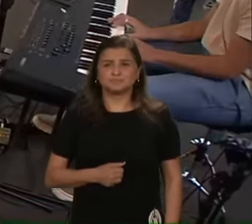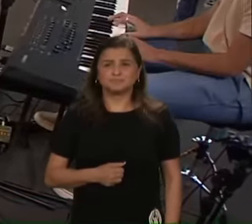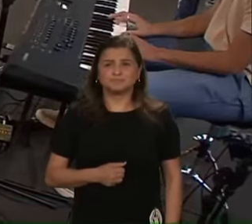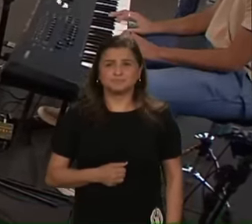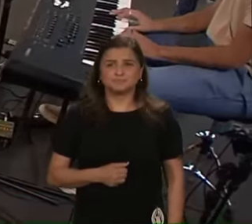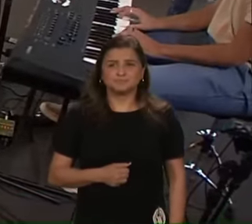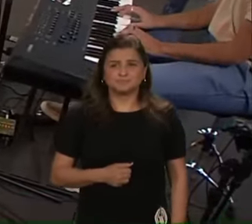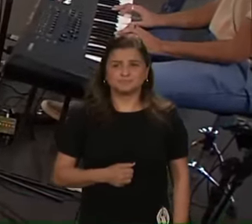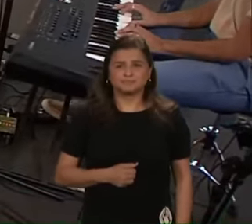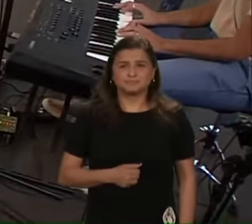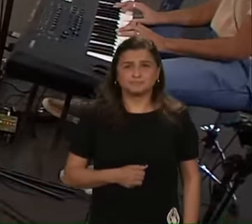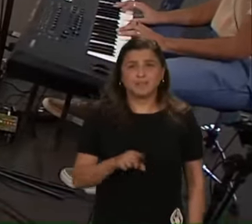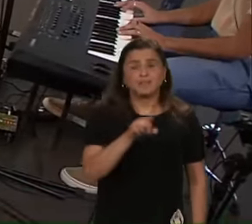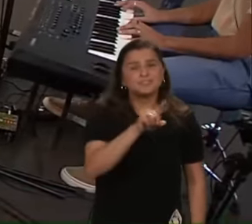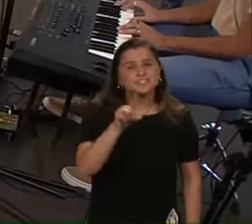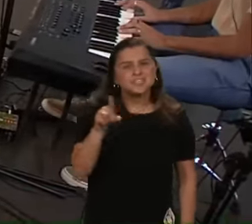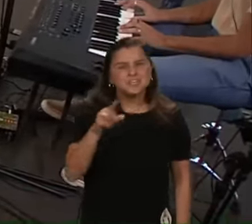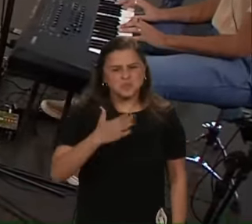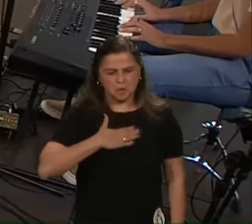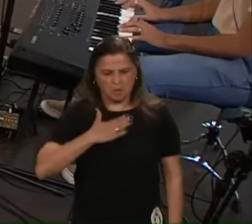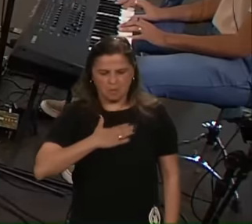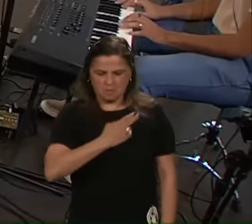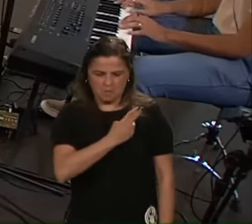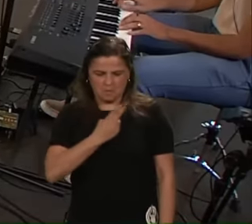Nunca levante o seu nome.